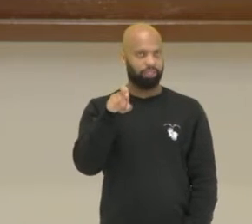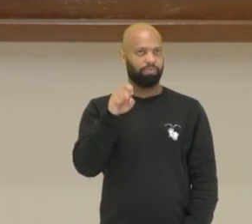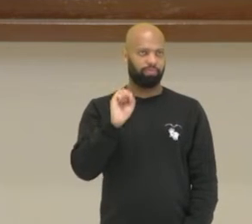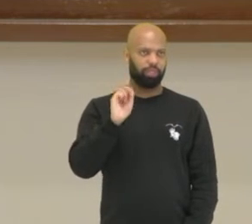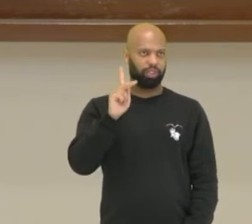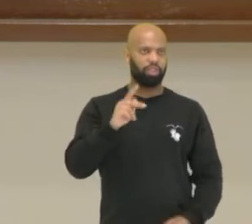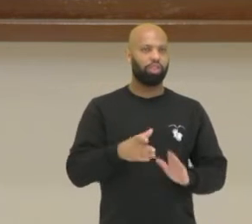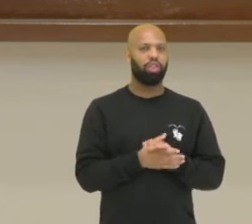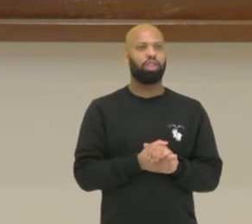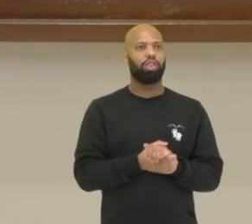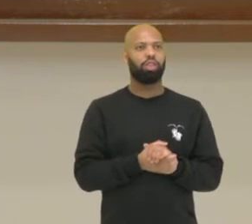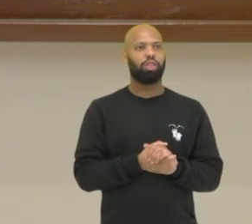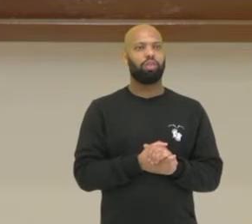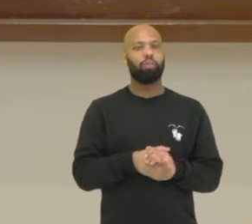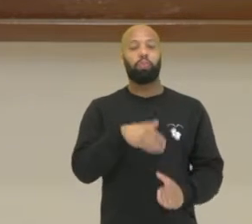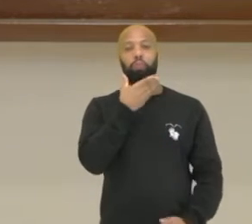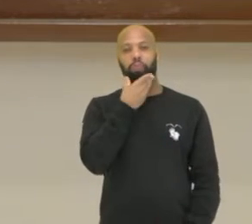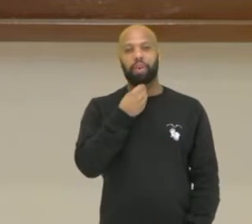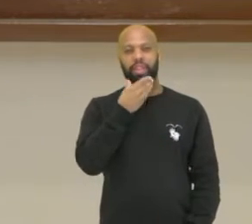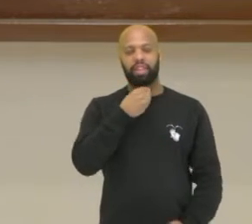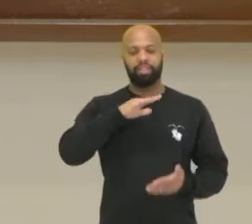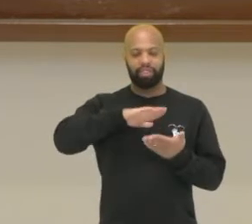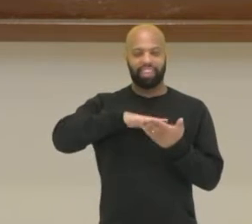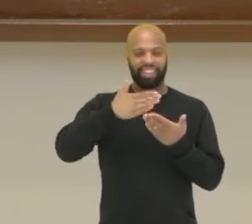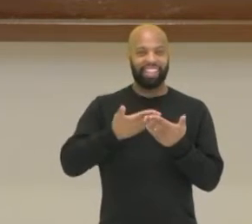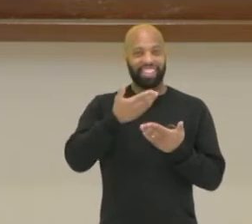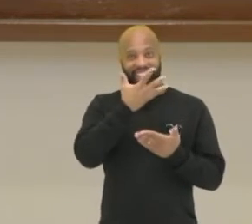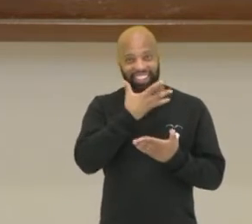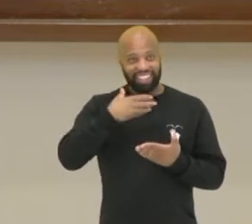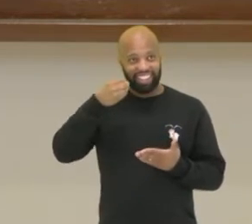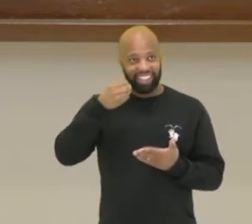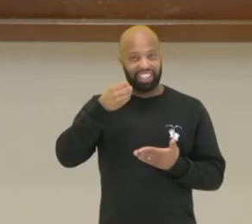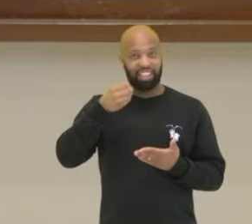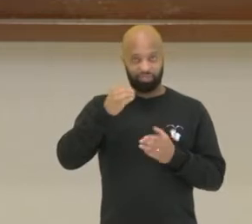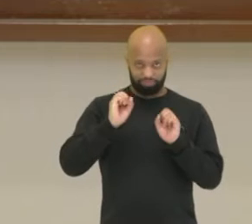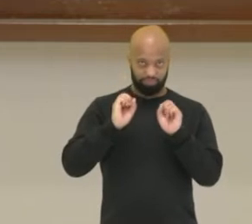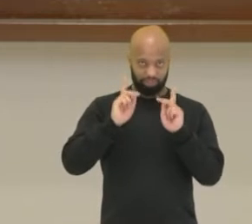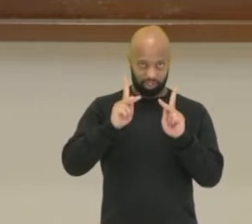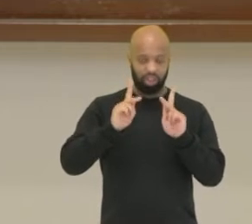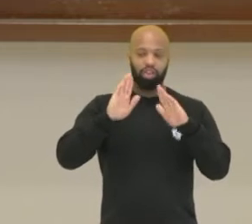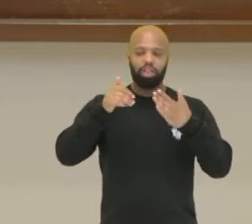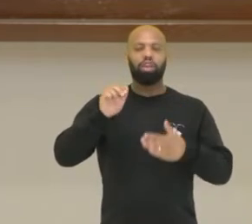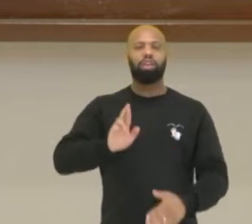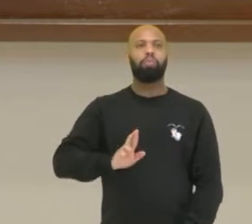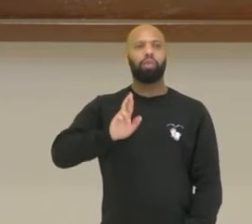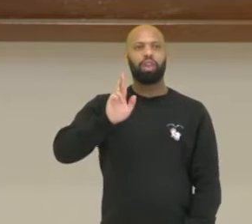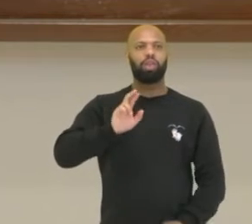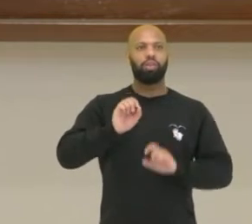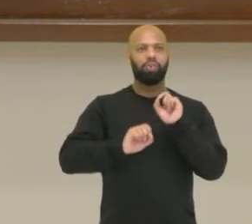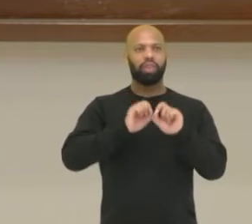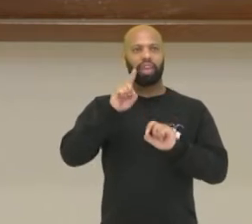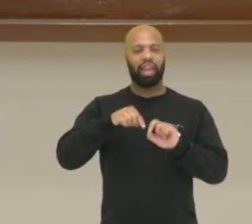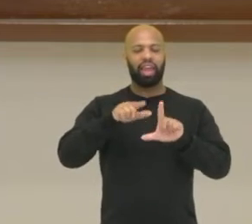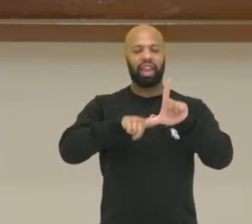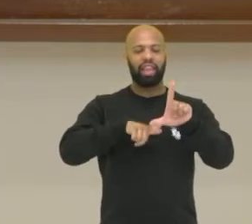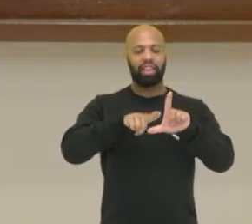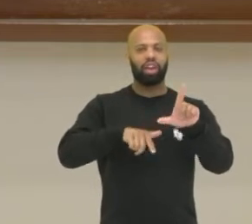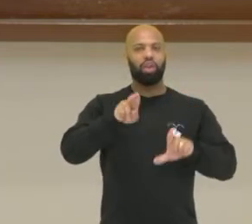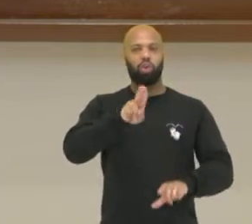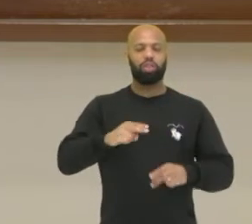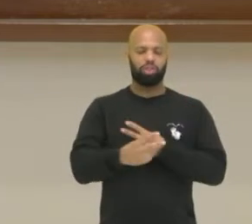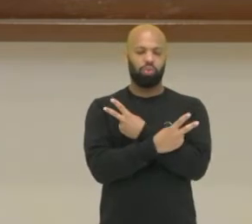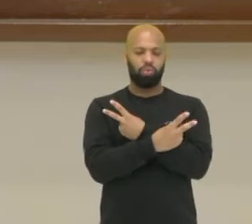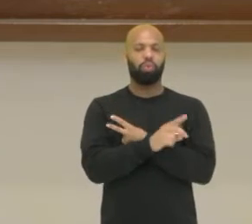XX. O nosso intérprete, o Natan, é um menino, representado então pelas letras